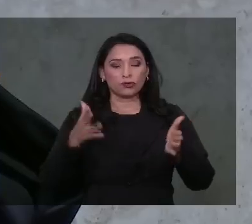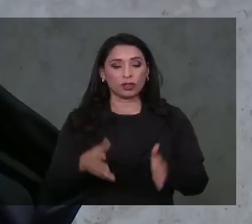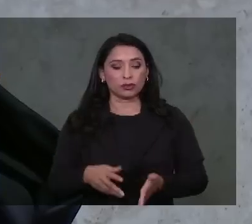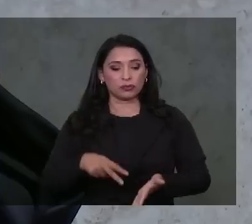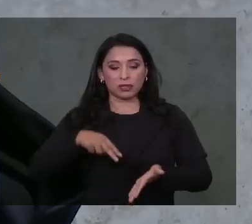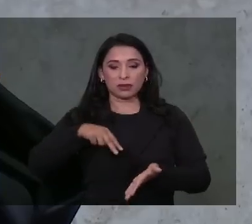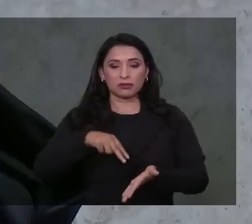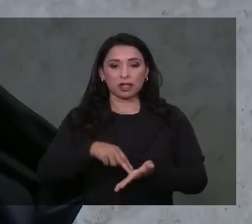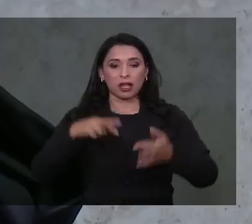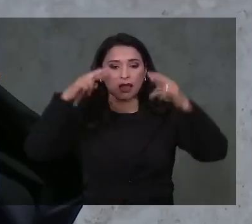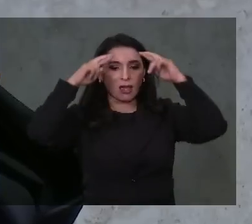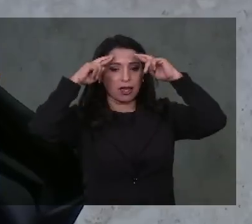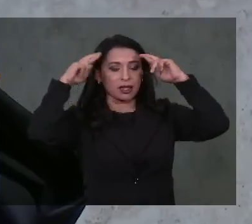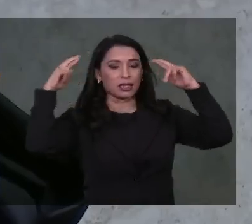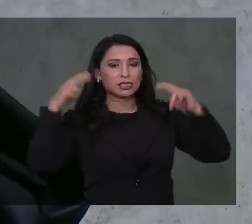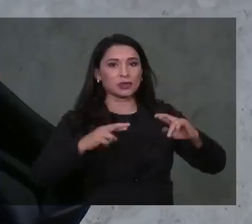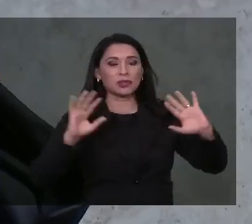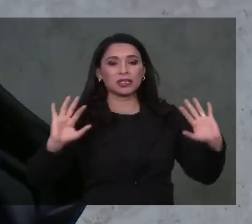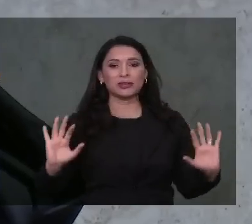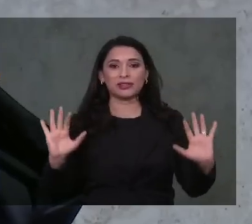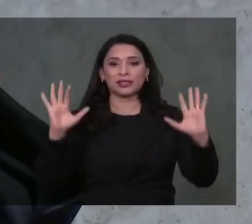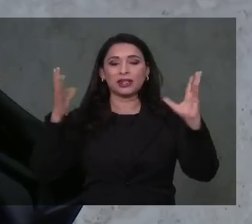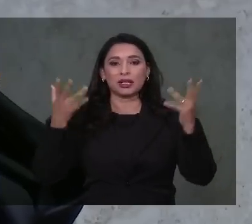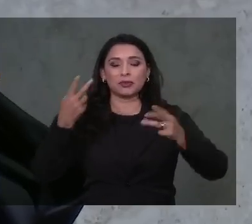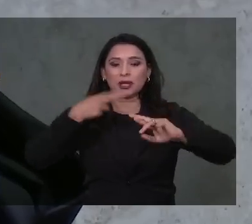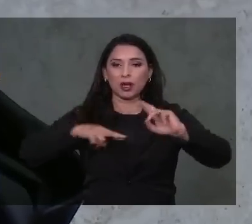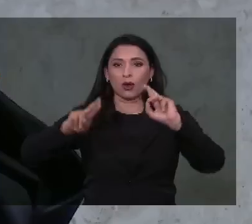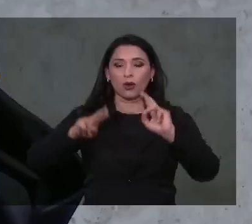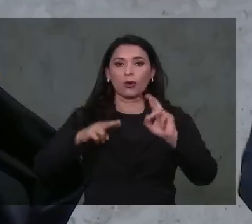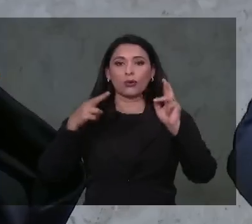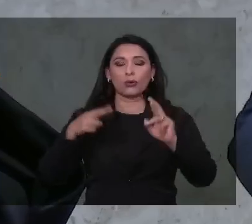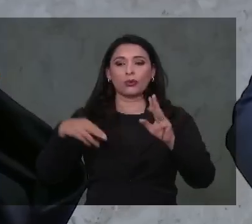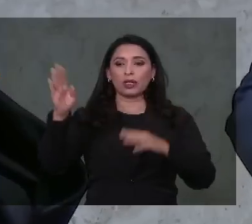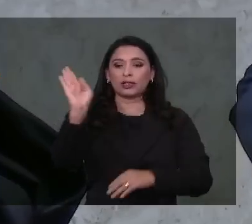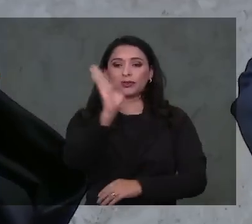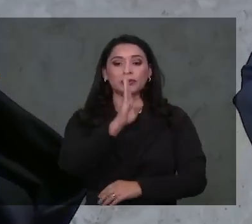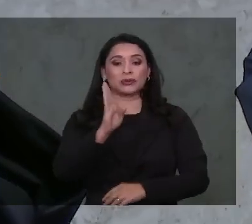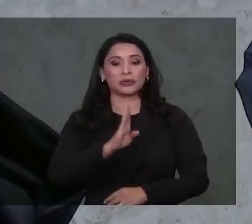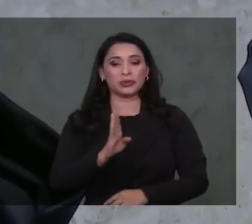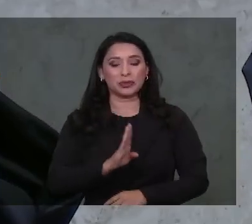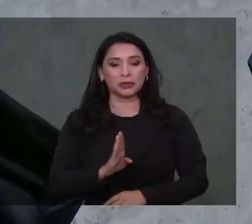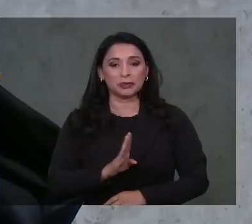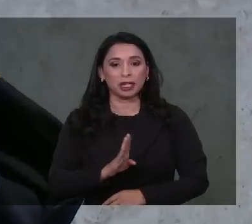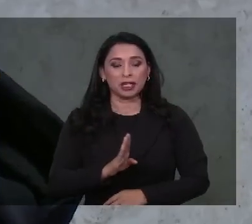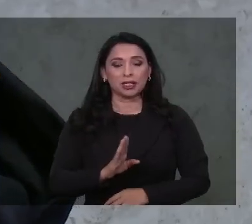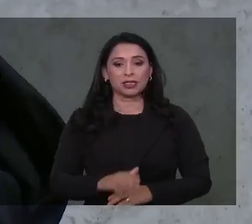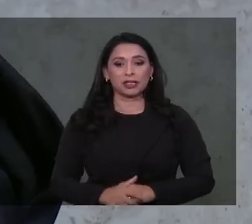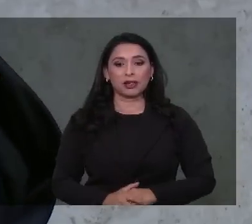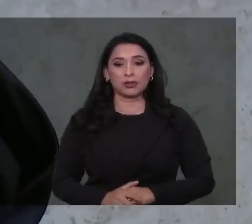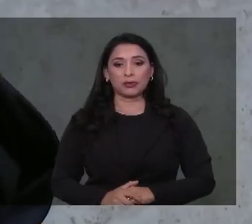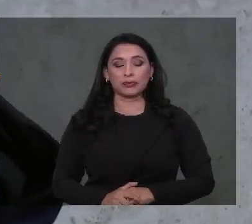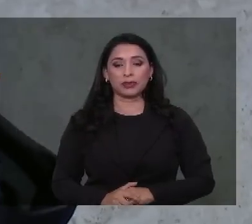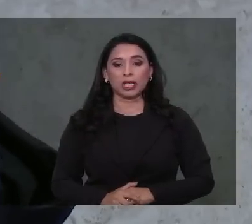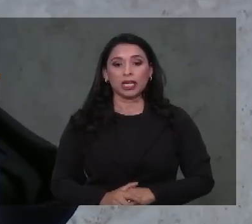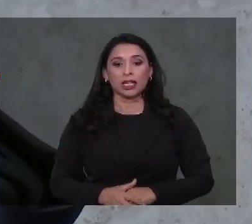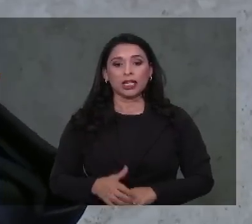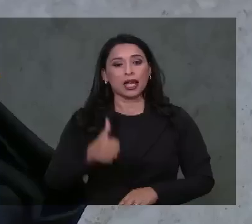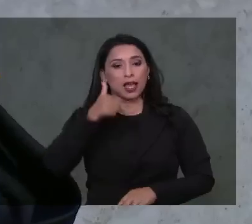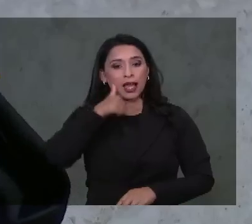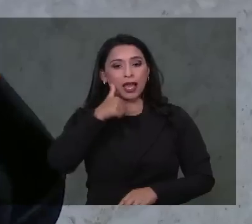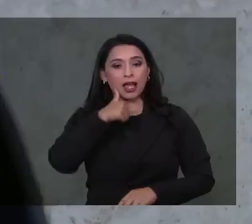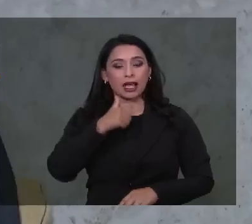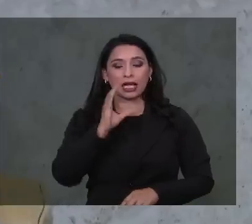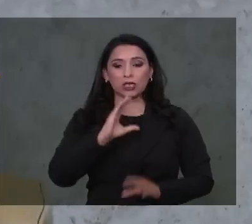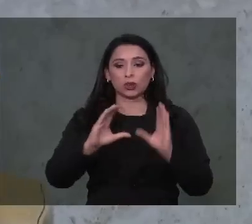de respeito, celebrarmos o hino nacional, que será interpretado por Maria Bethânia.